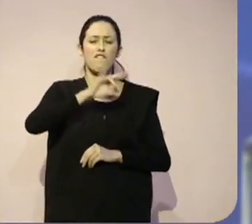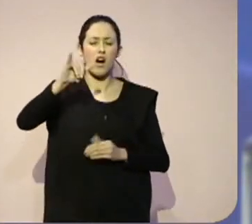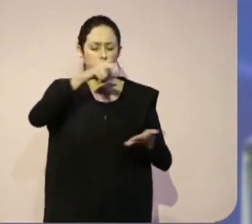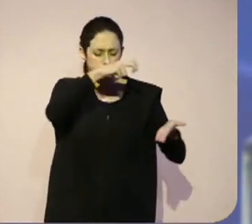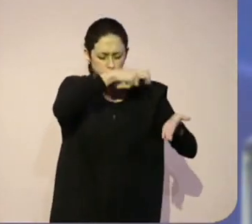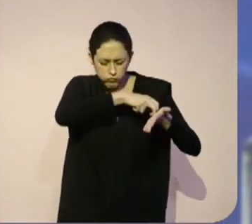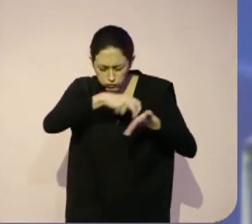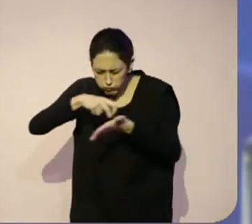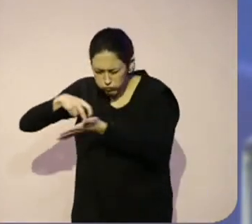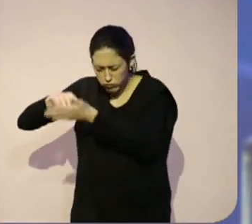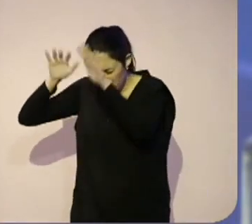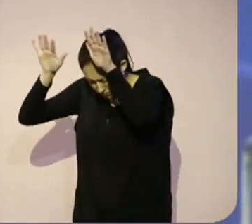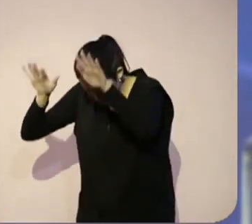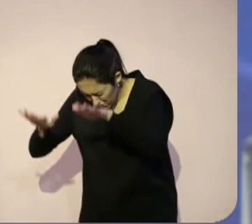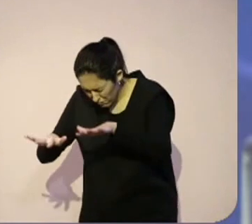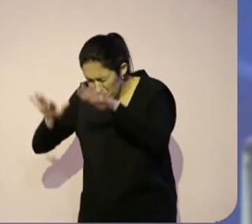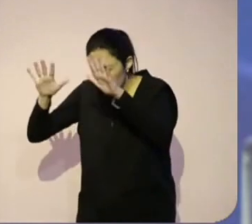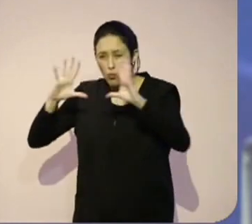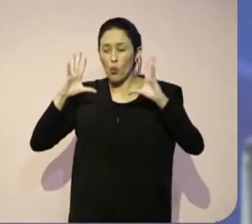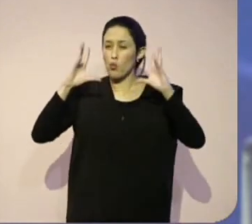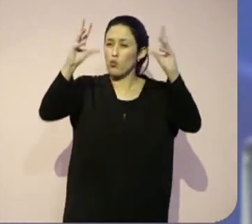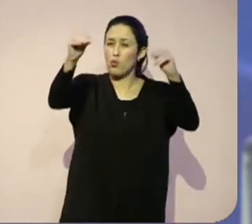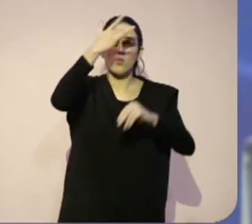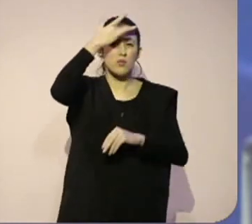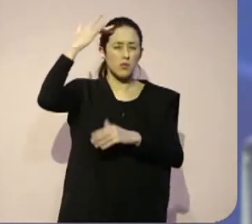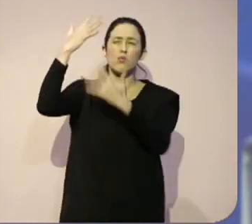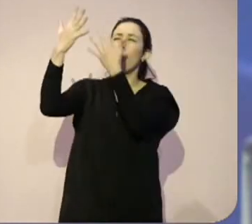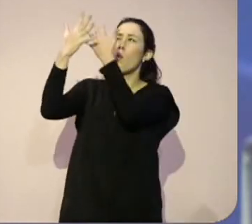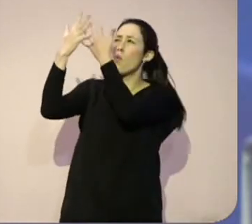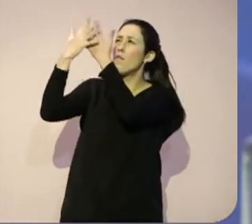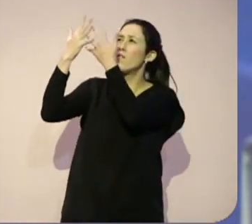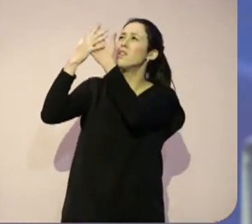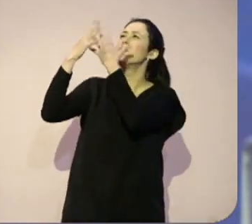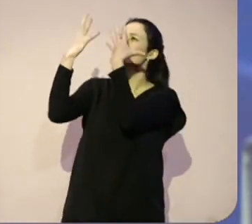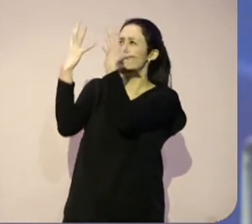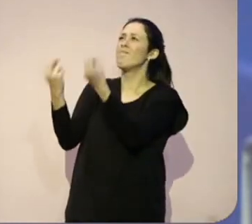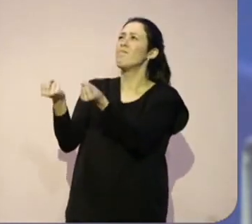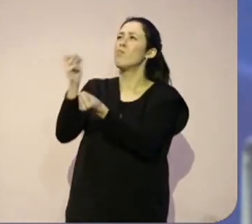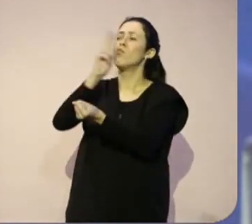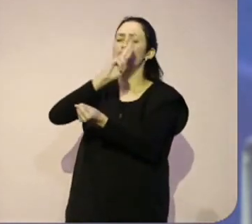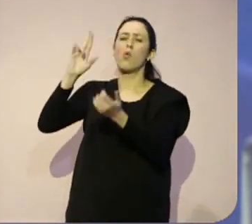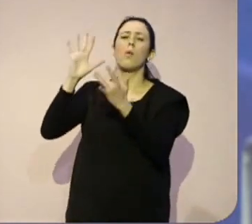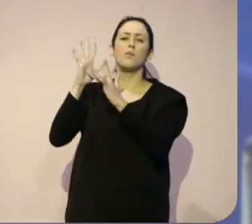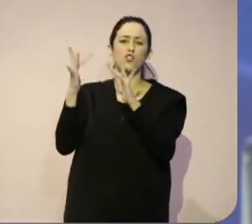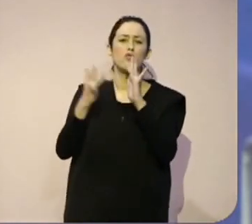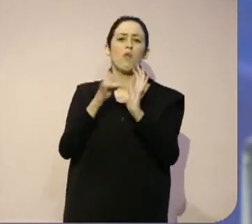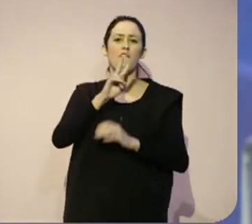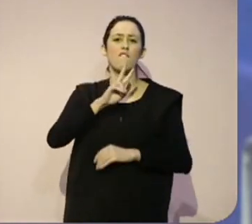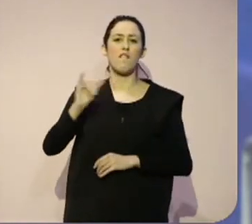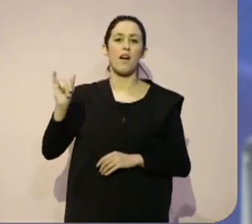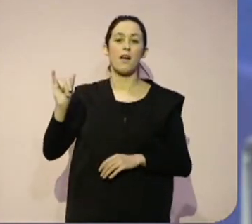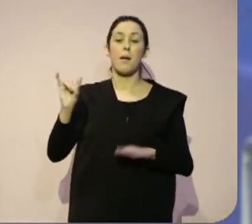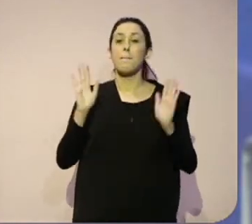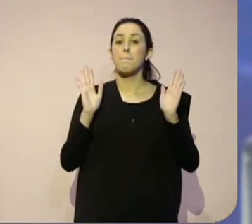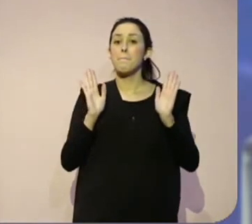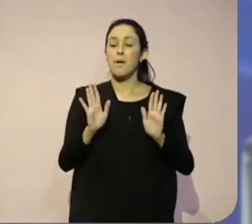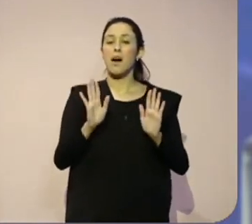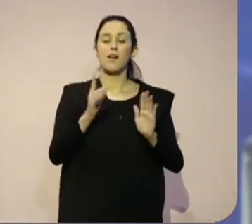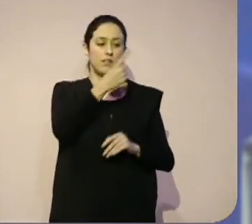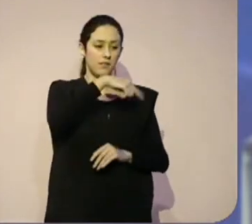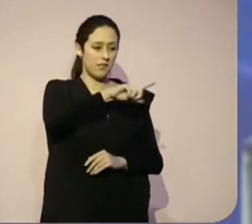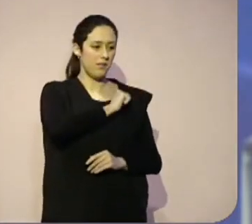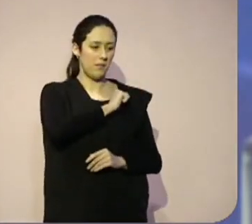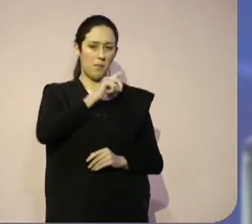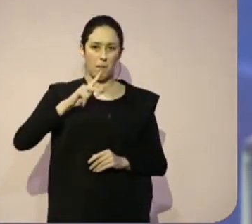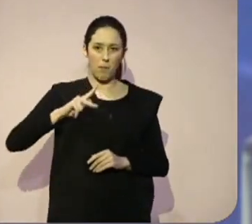língua confessará que é Senhor, o nome de Jesus. Mas também, depois que eles